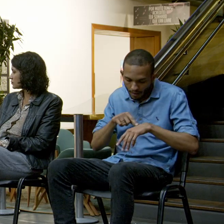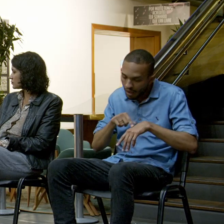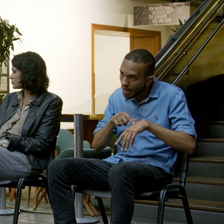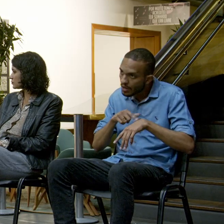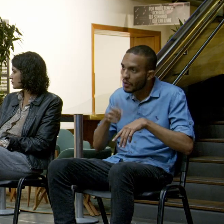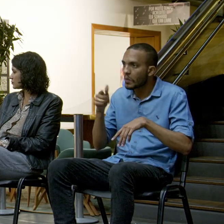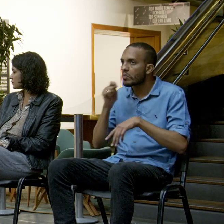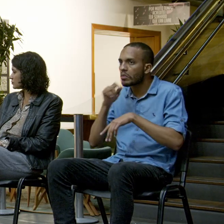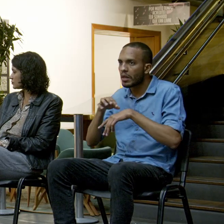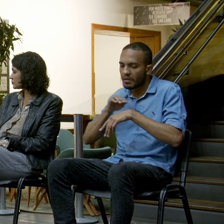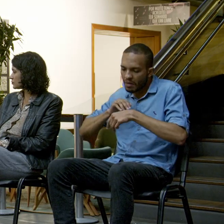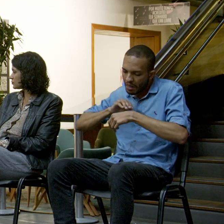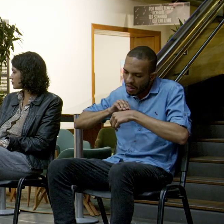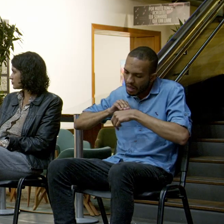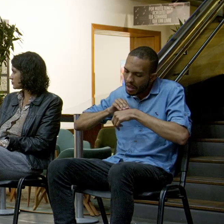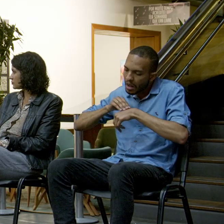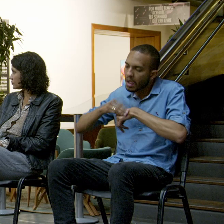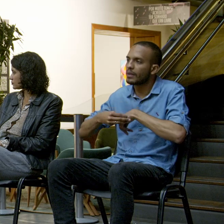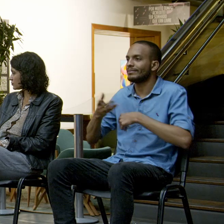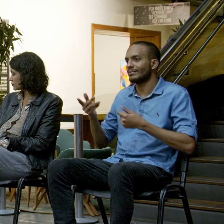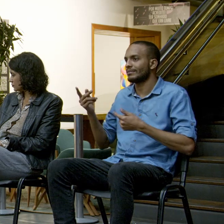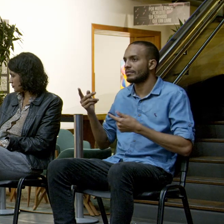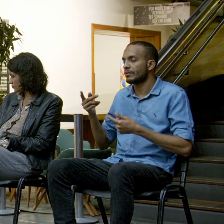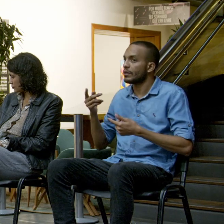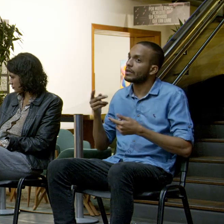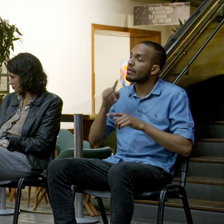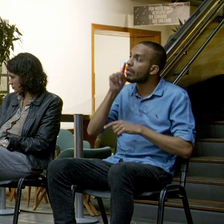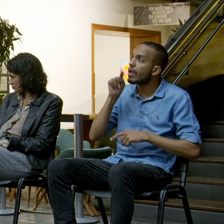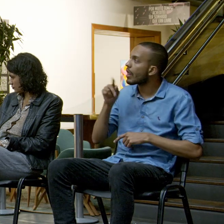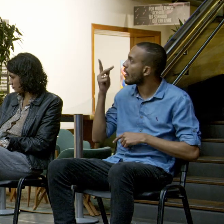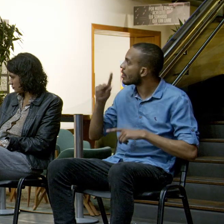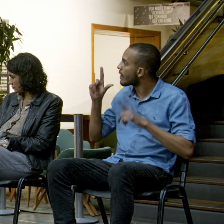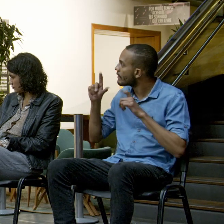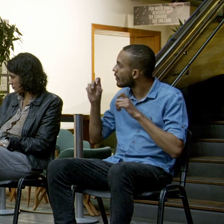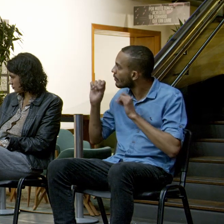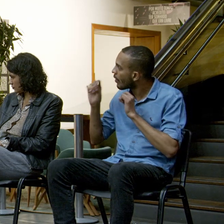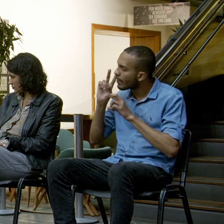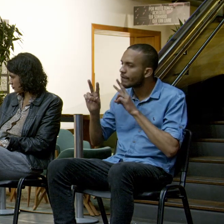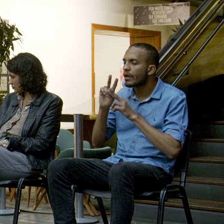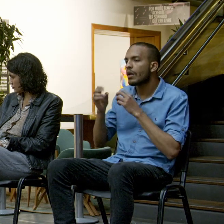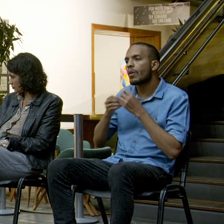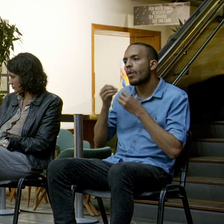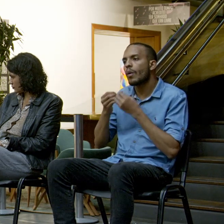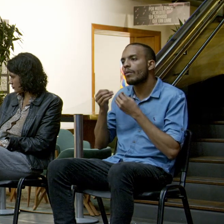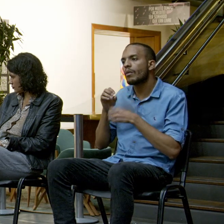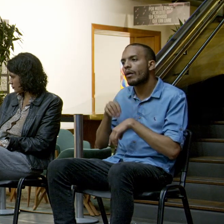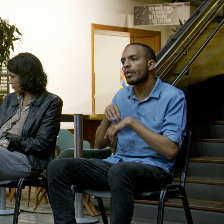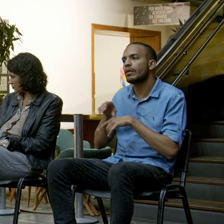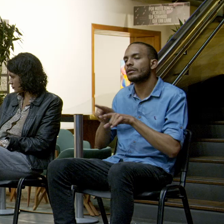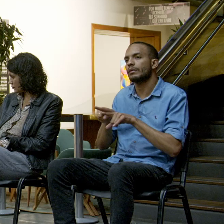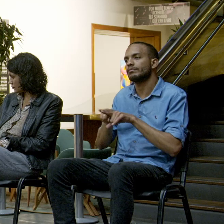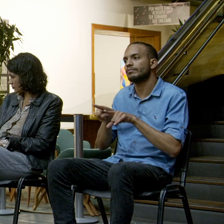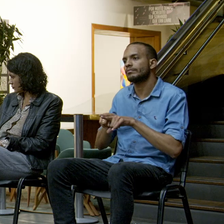do açougue direcionam seus facões a si mesmos, será que a imagem poderia ser lida como uma insinuação, ao mesmo